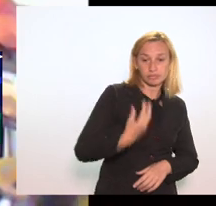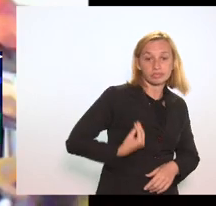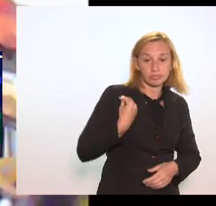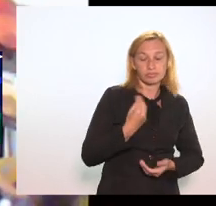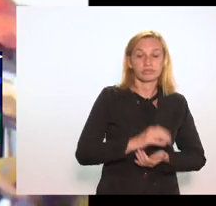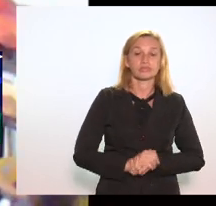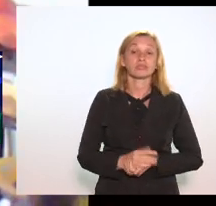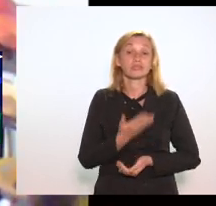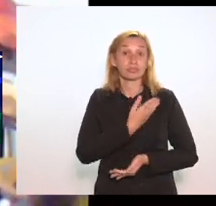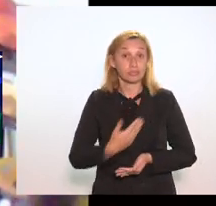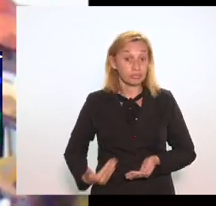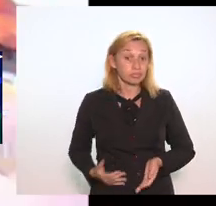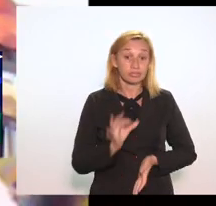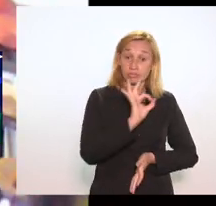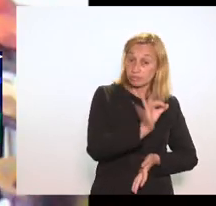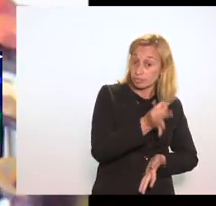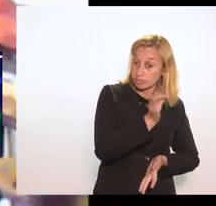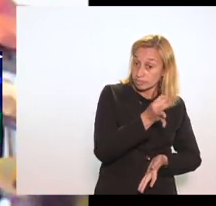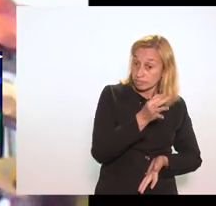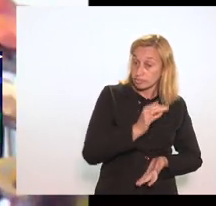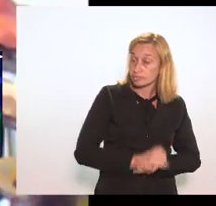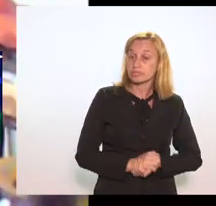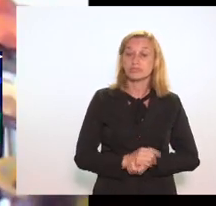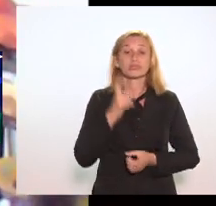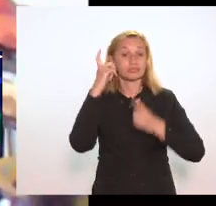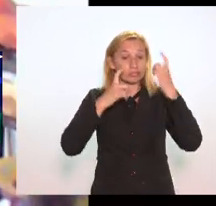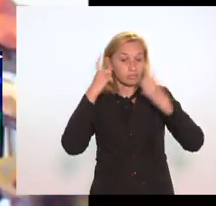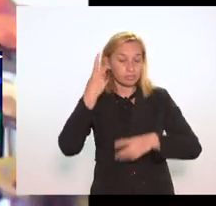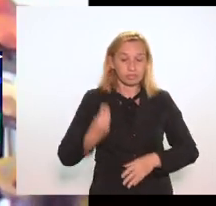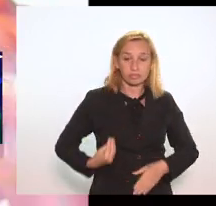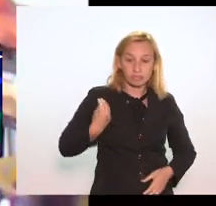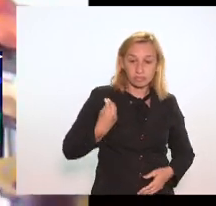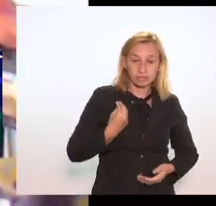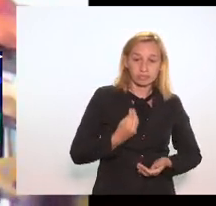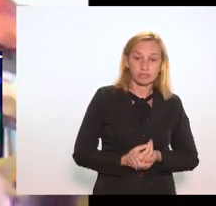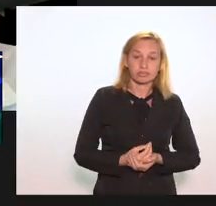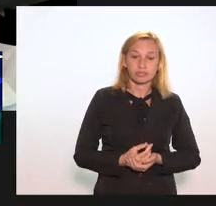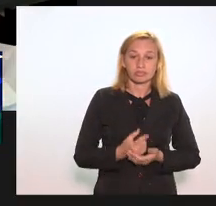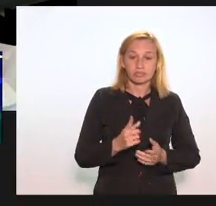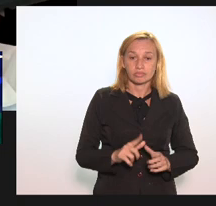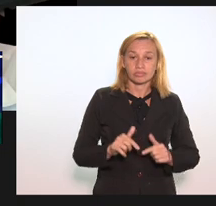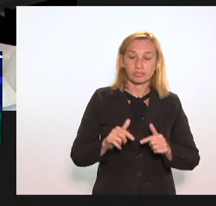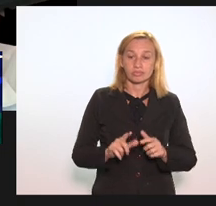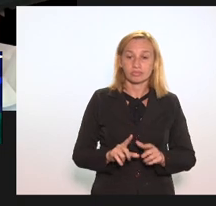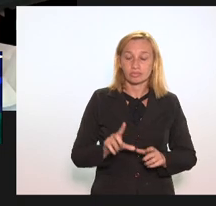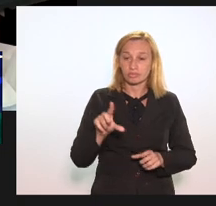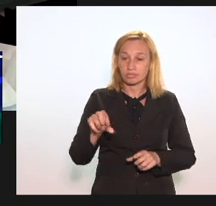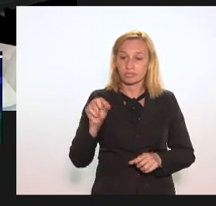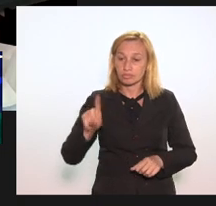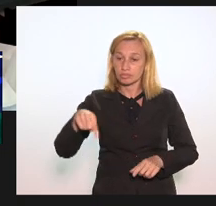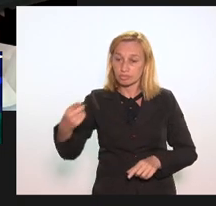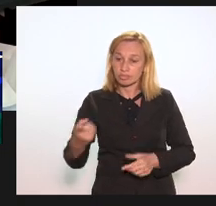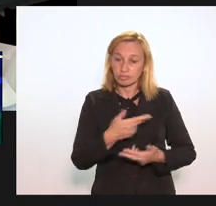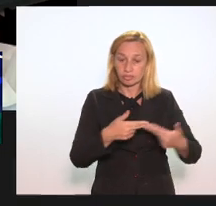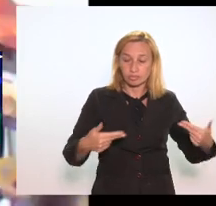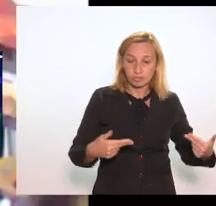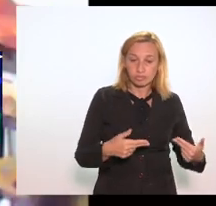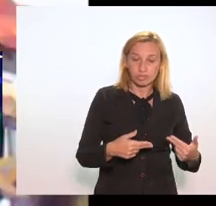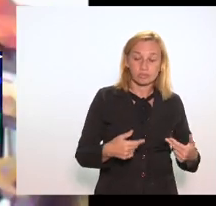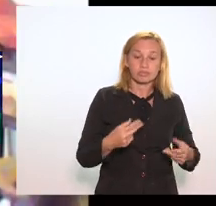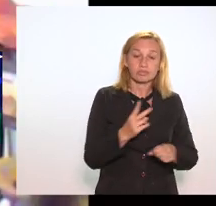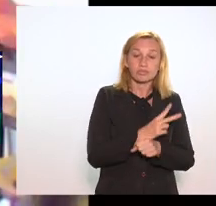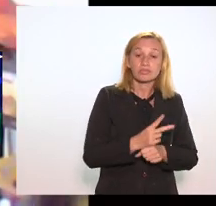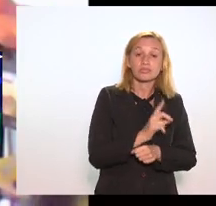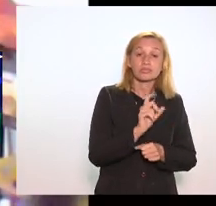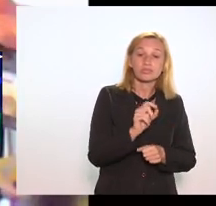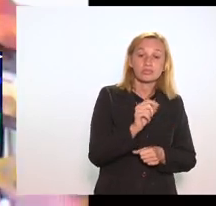o governo obviamente embora preocupado com as vidas para ter coletado favor depois prioridade E aí a gente tem que buscar aqui